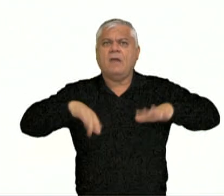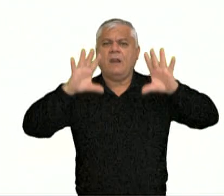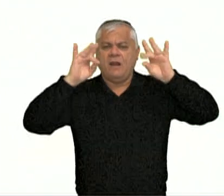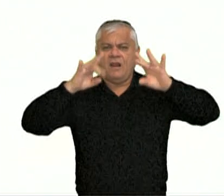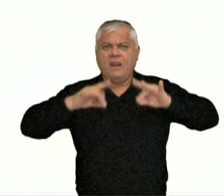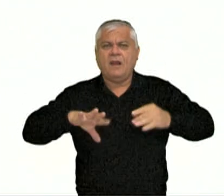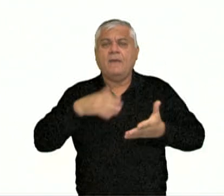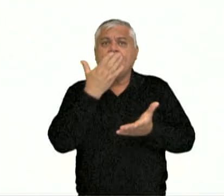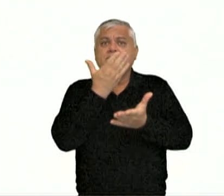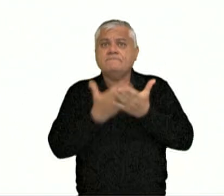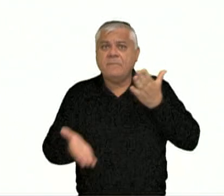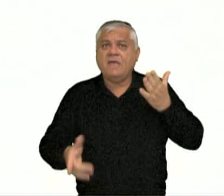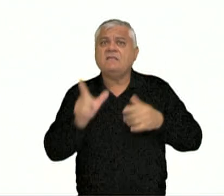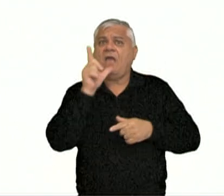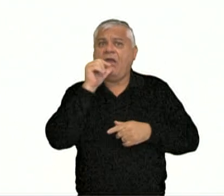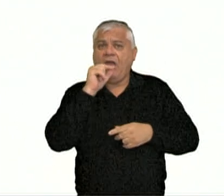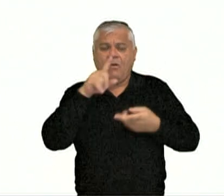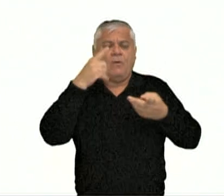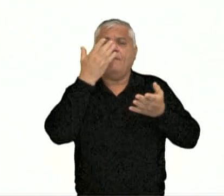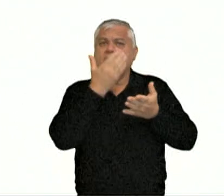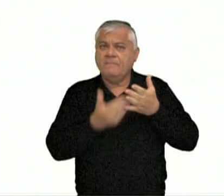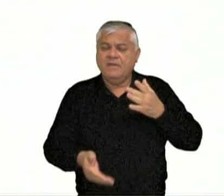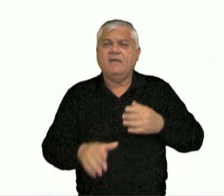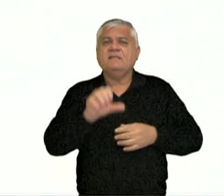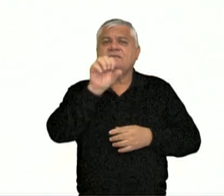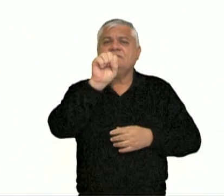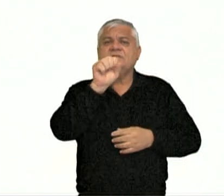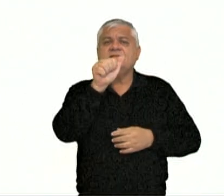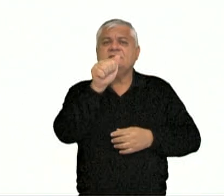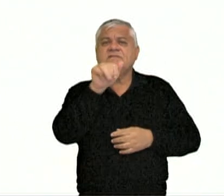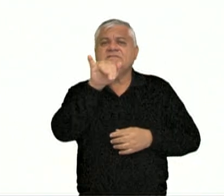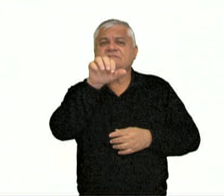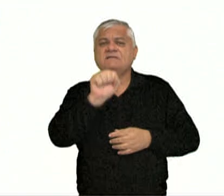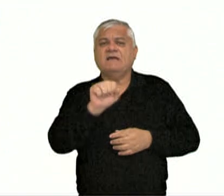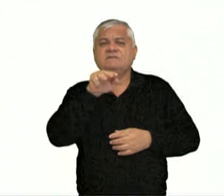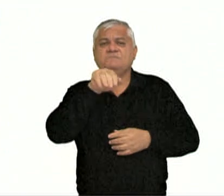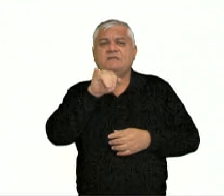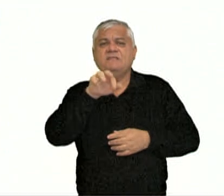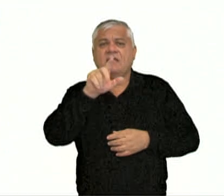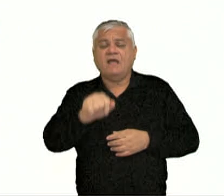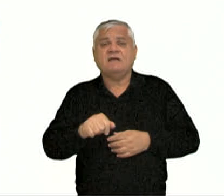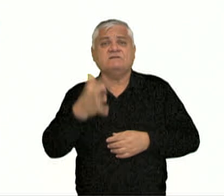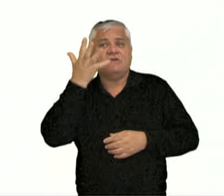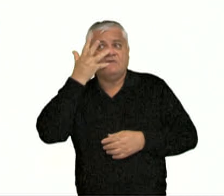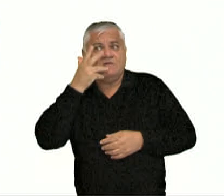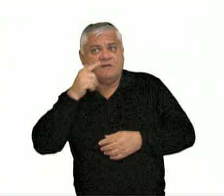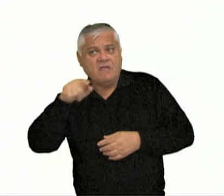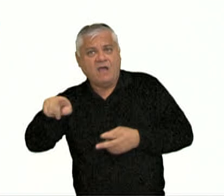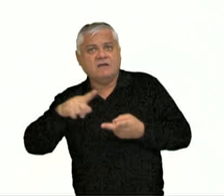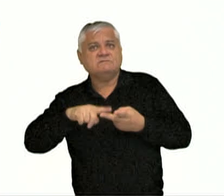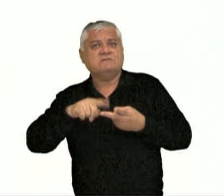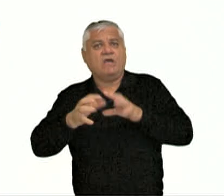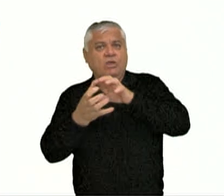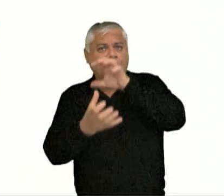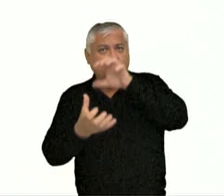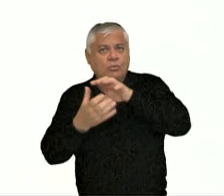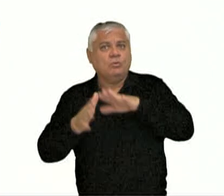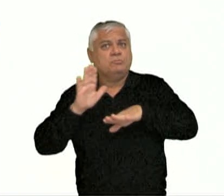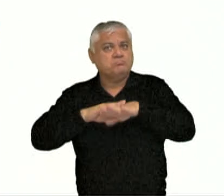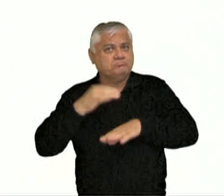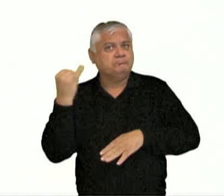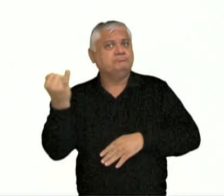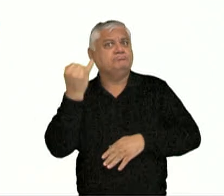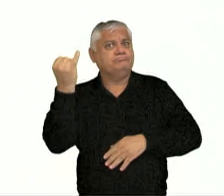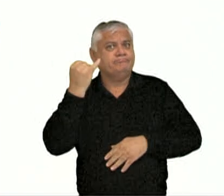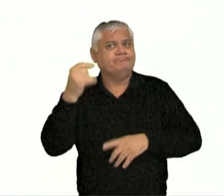minerais, principalmente nas crianças e nos idosos. Continuando ainda essa matéria, mais alguns